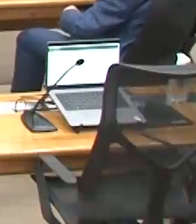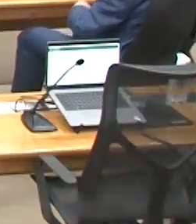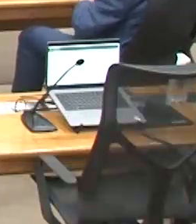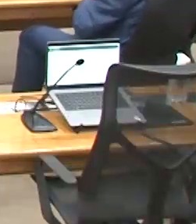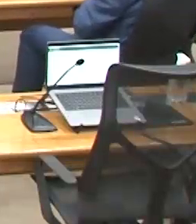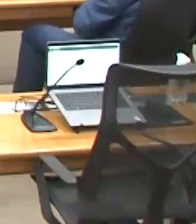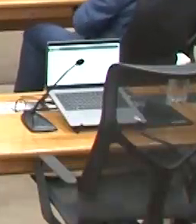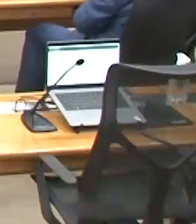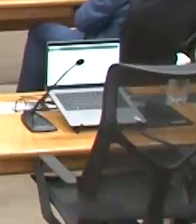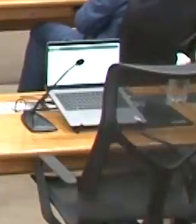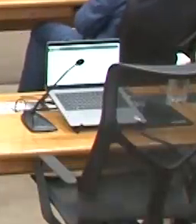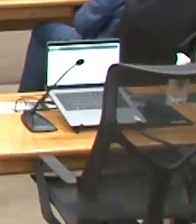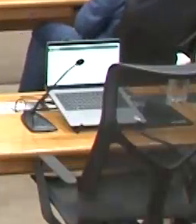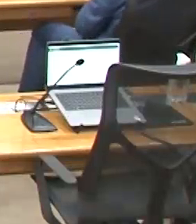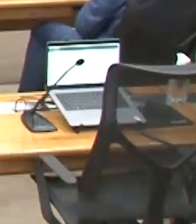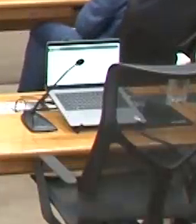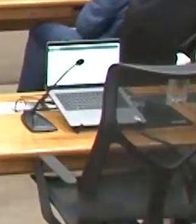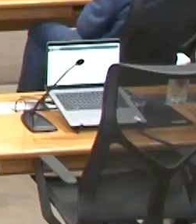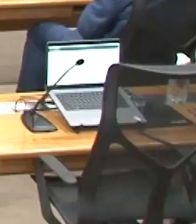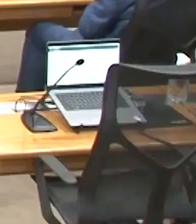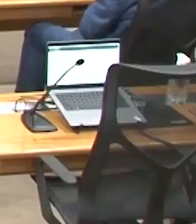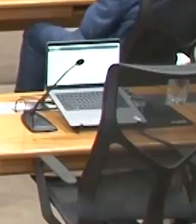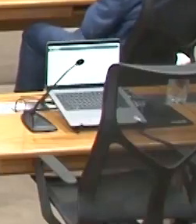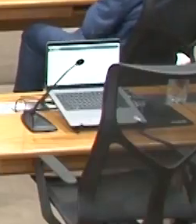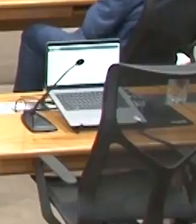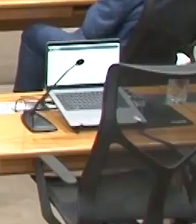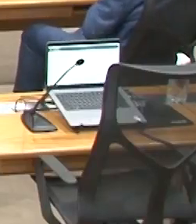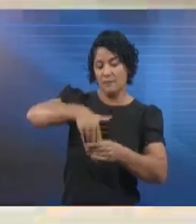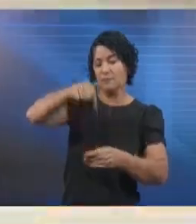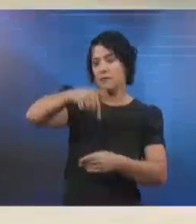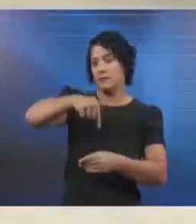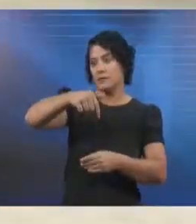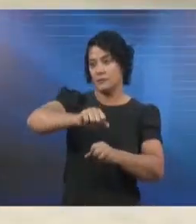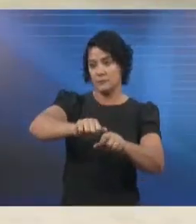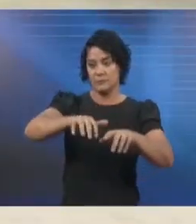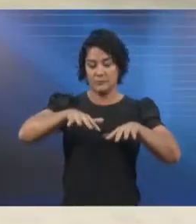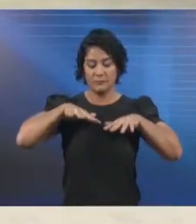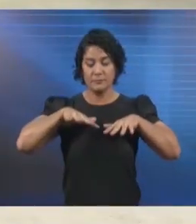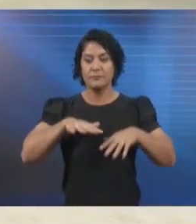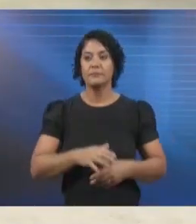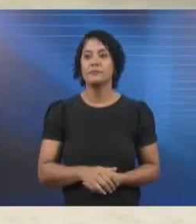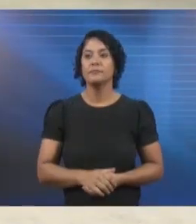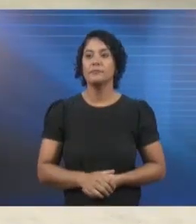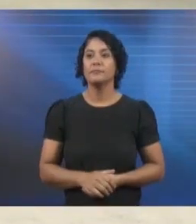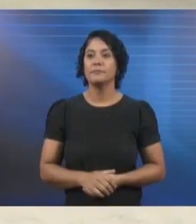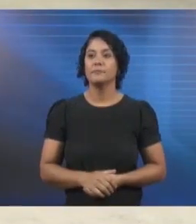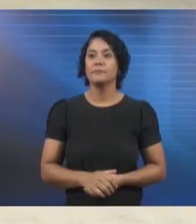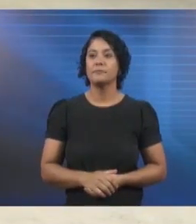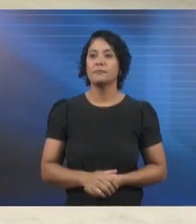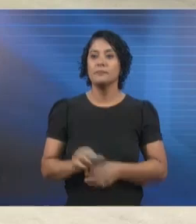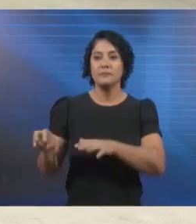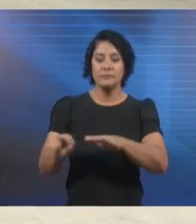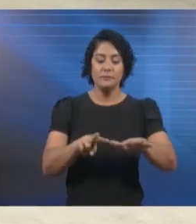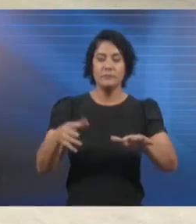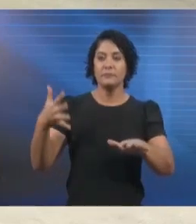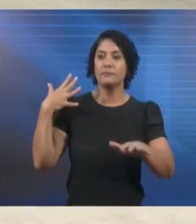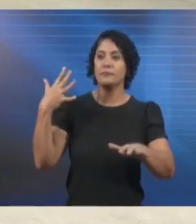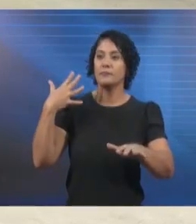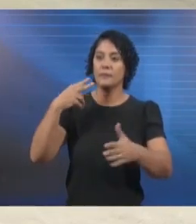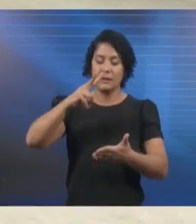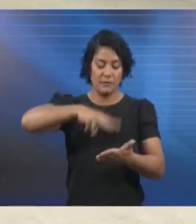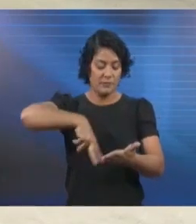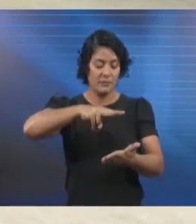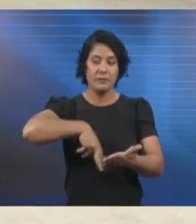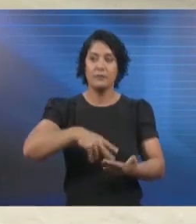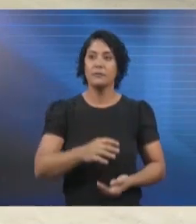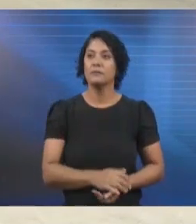uma matéria importante que será objeto de votação aqui no plenário desta casa e que desde a semana passada foi lida aqui em